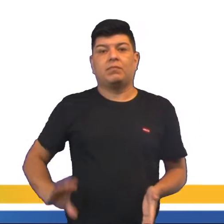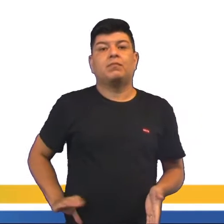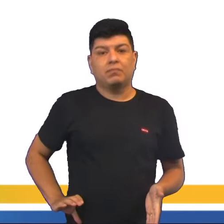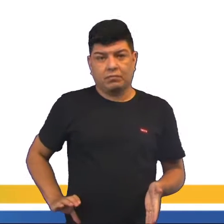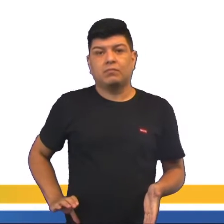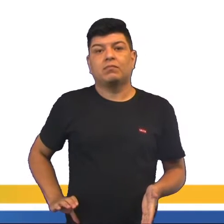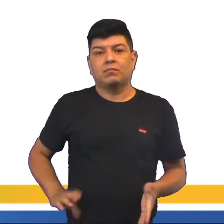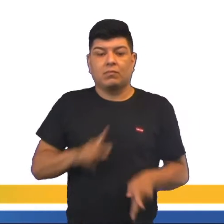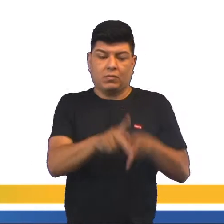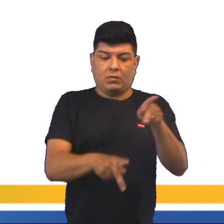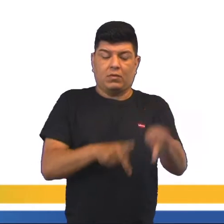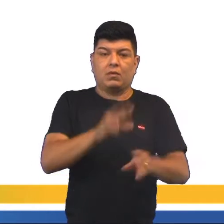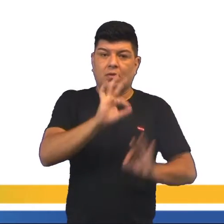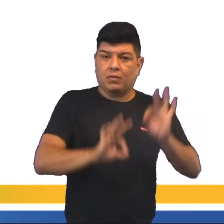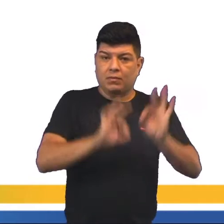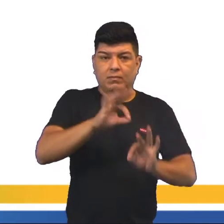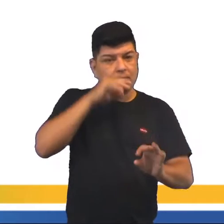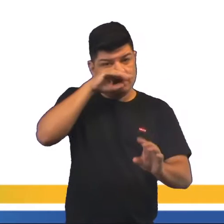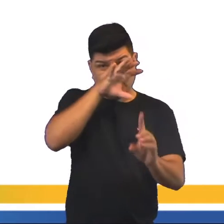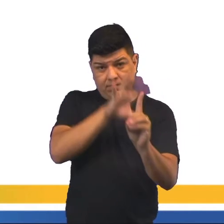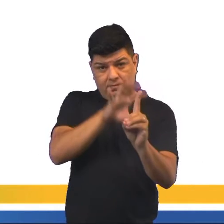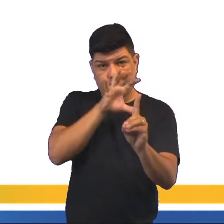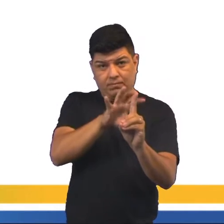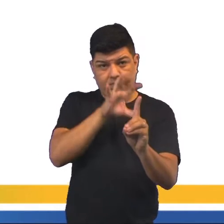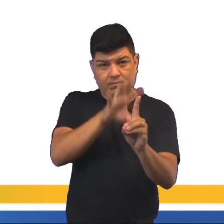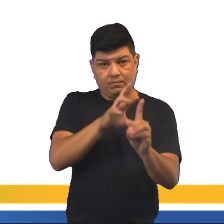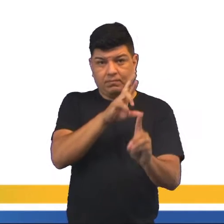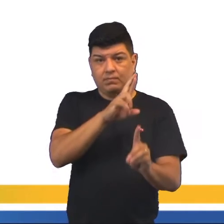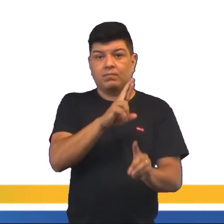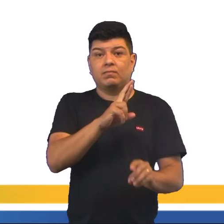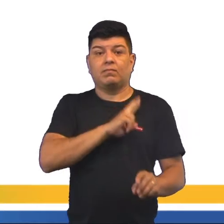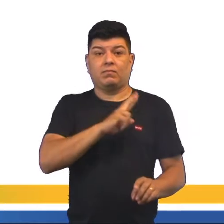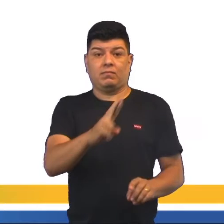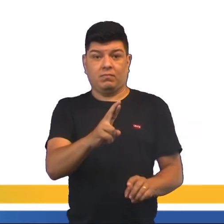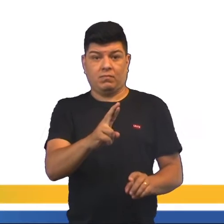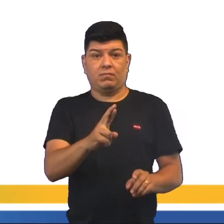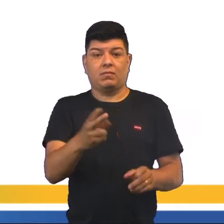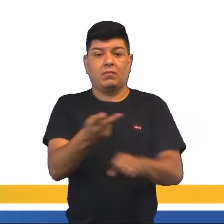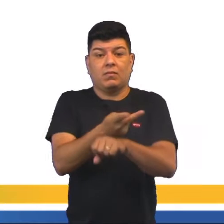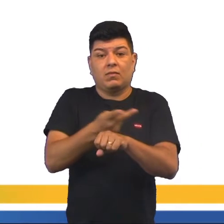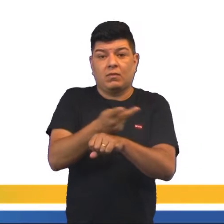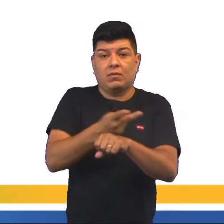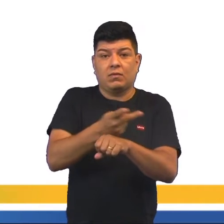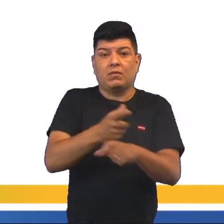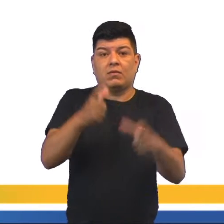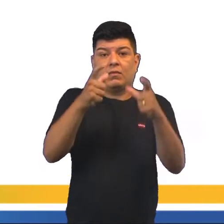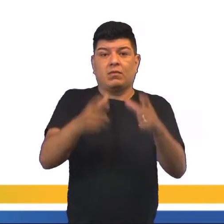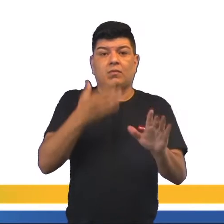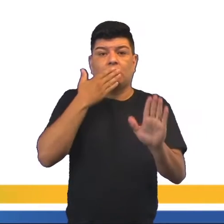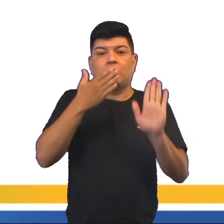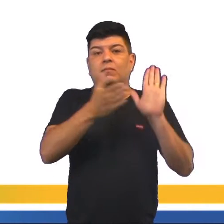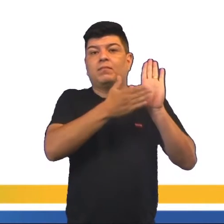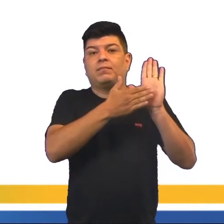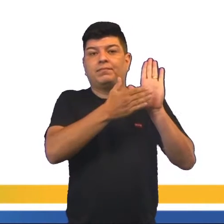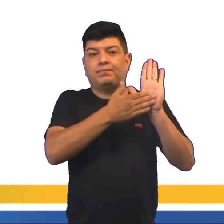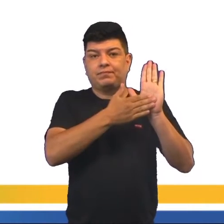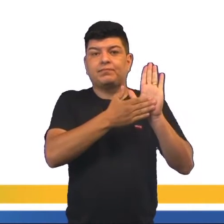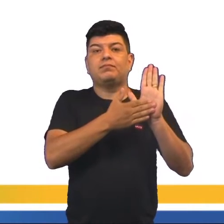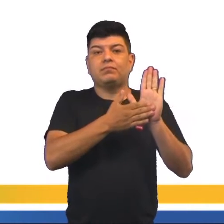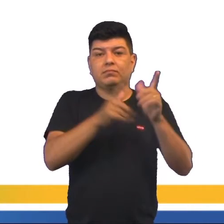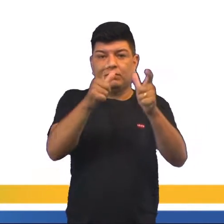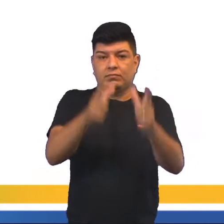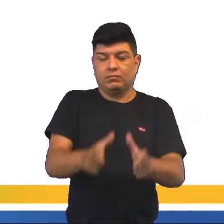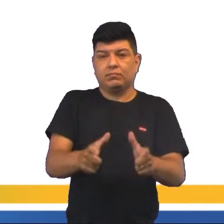organizar um movimento populacional de motivação religiosa, né, a busca da terra prometida, né, como é chamada,